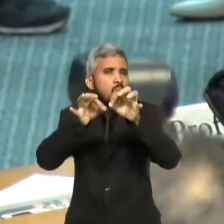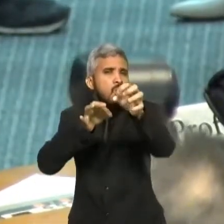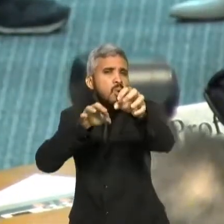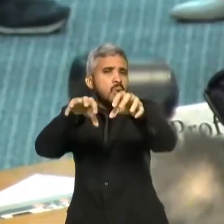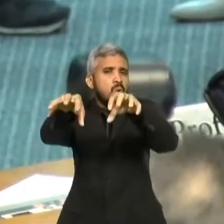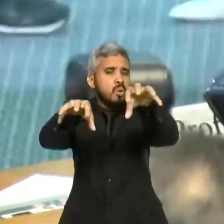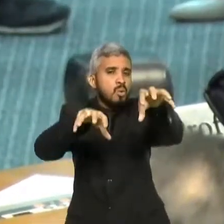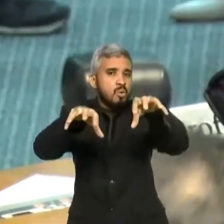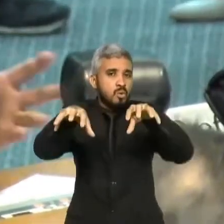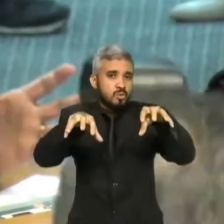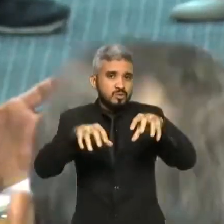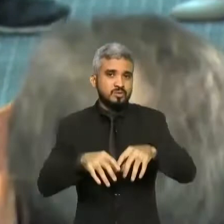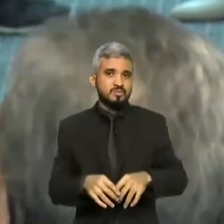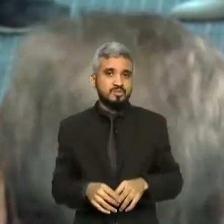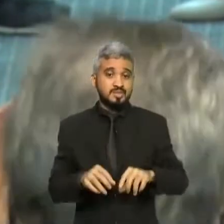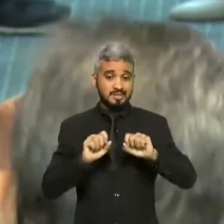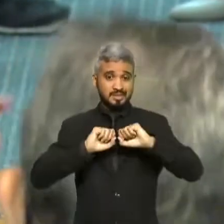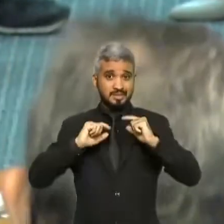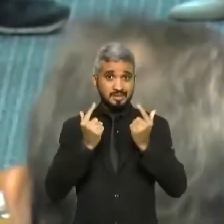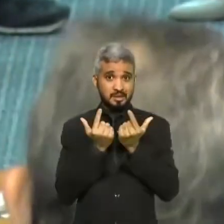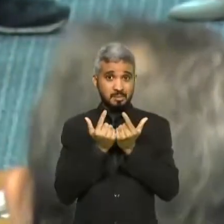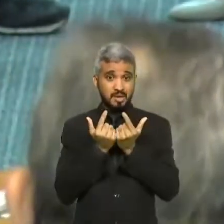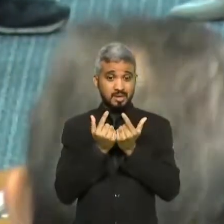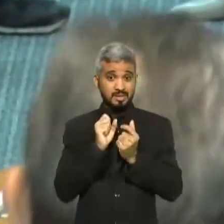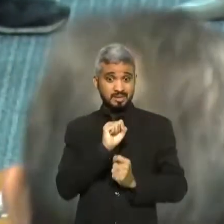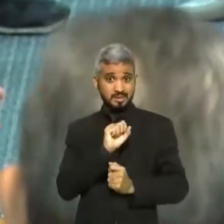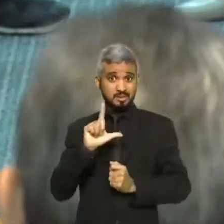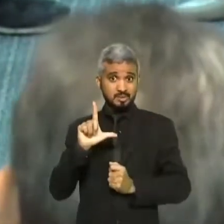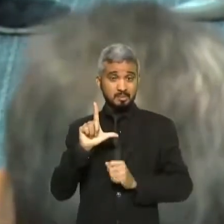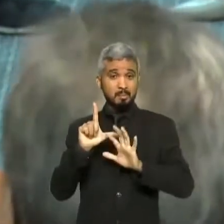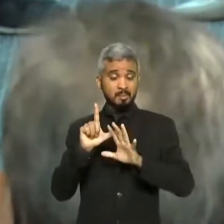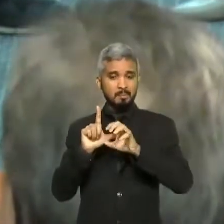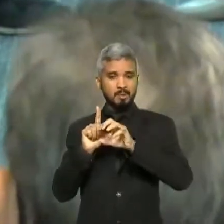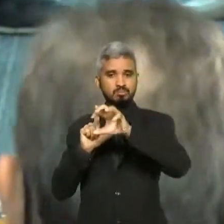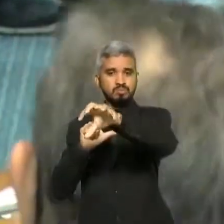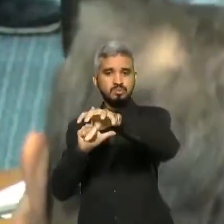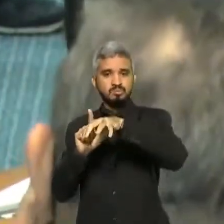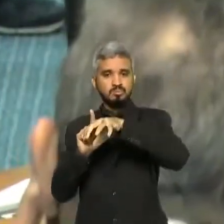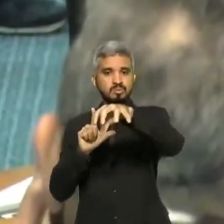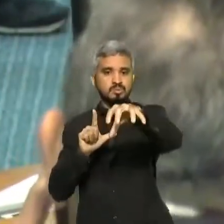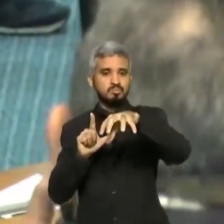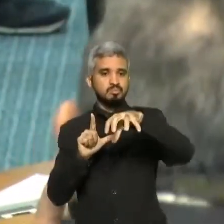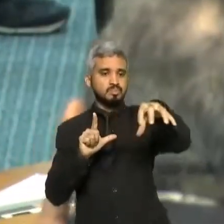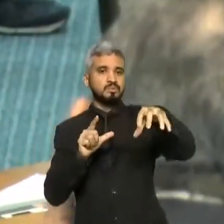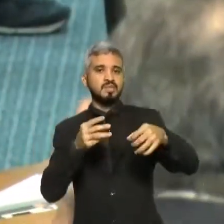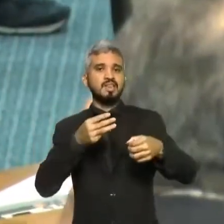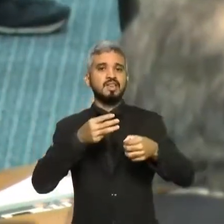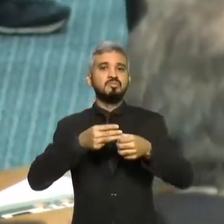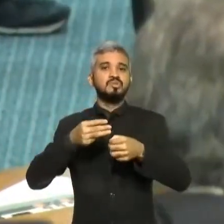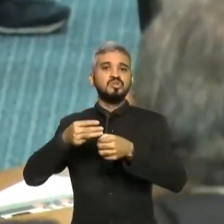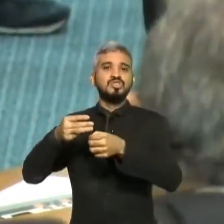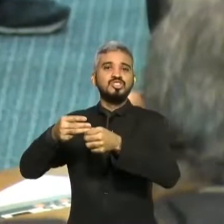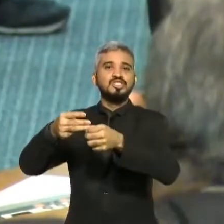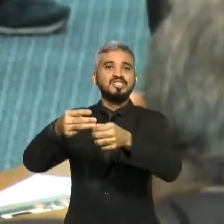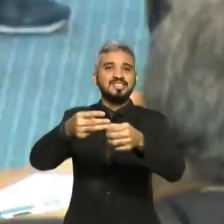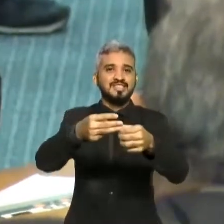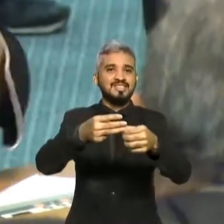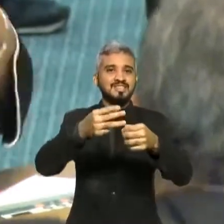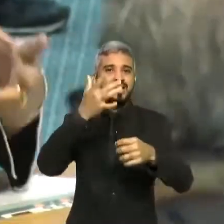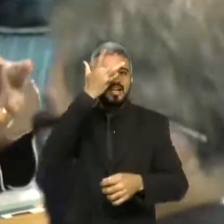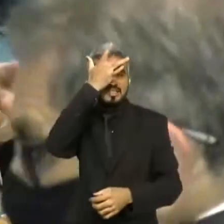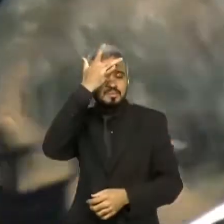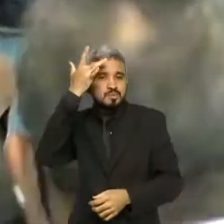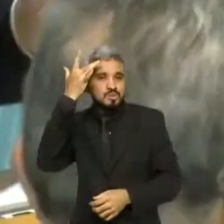com que ela saia de dentro para fora. E chegue aonde tem que chegar, que é nas pessoas, que é da população maranhense,